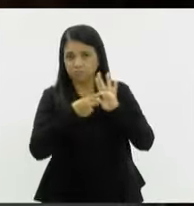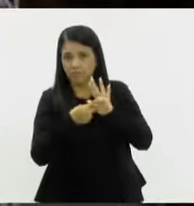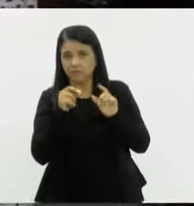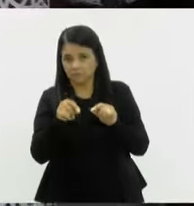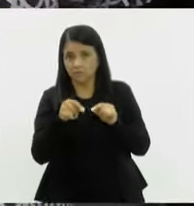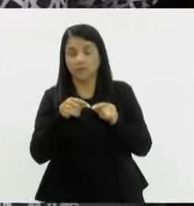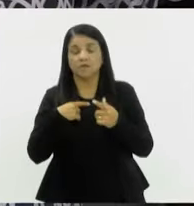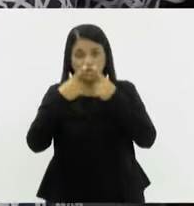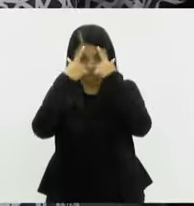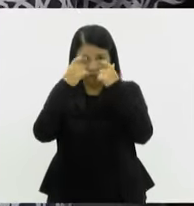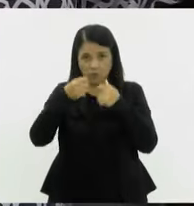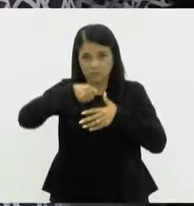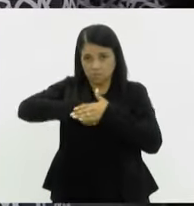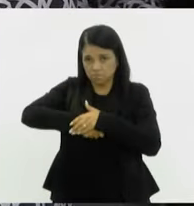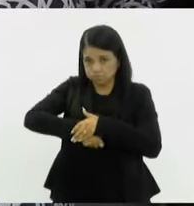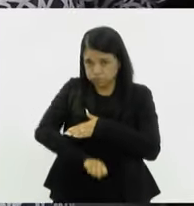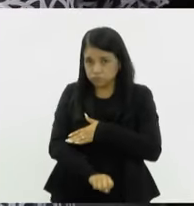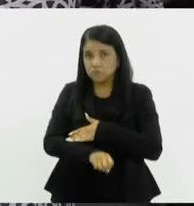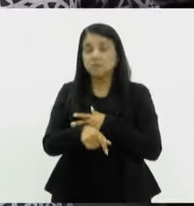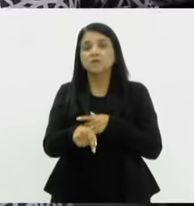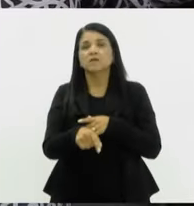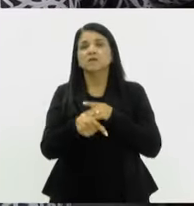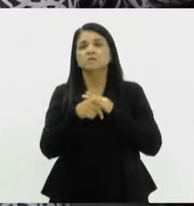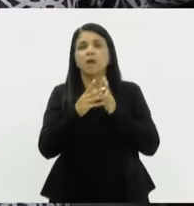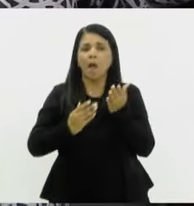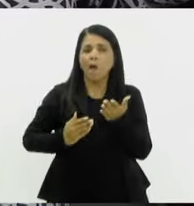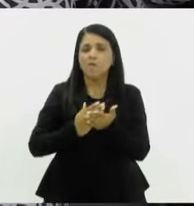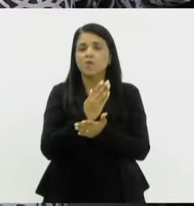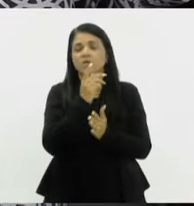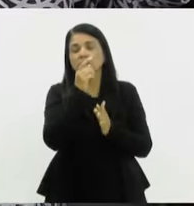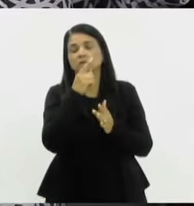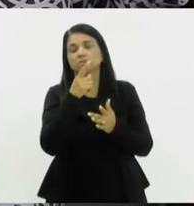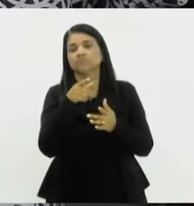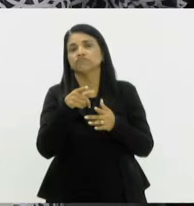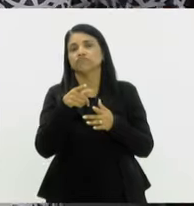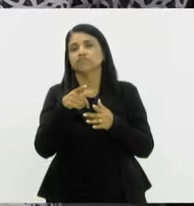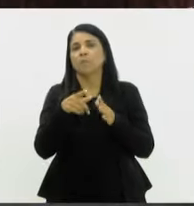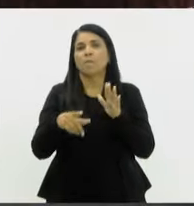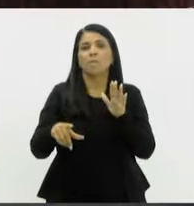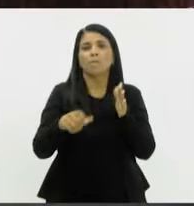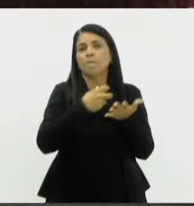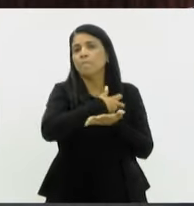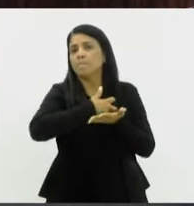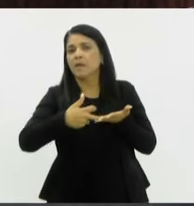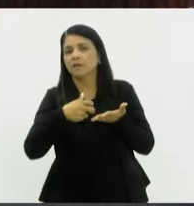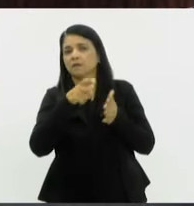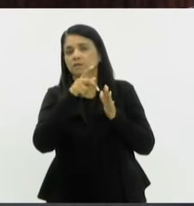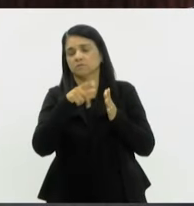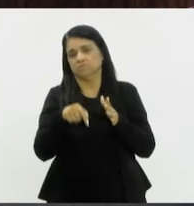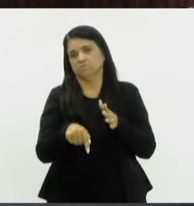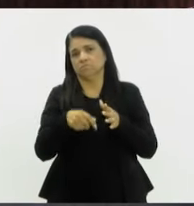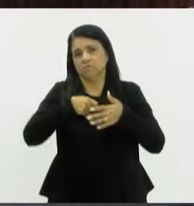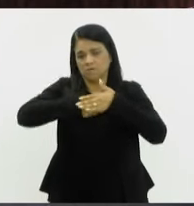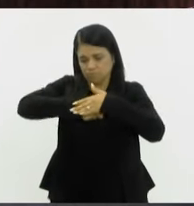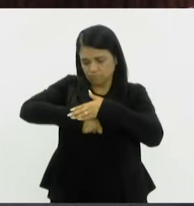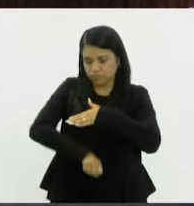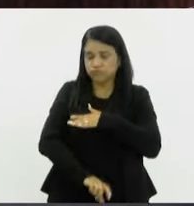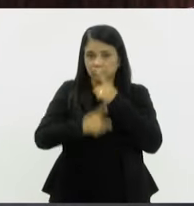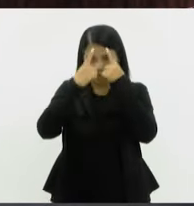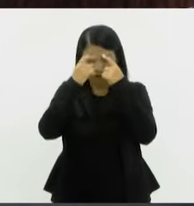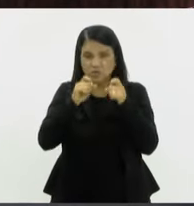aprovaram um projeto Jandira dizendo qual era a pena PR violência obstétrica eu disse eu perguntei mas o que que é mesmo violência